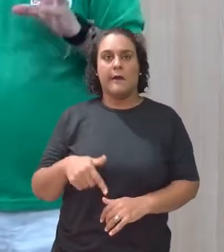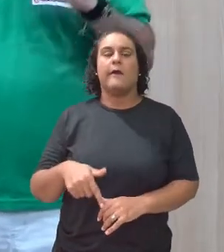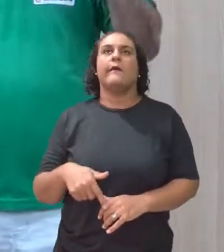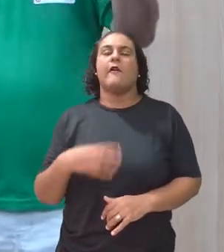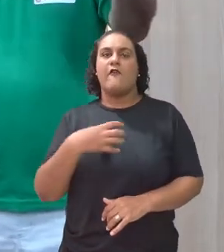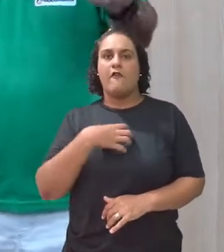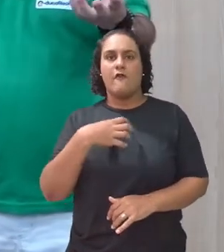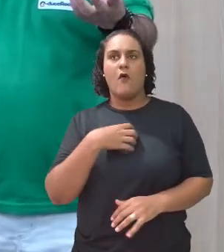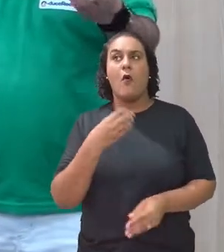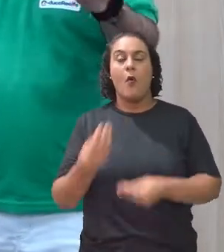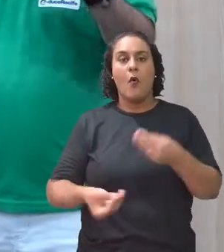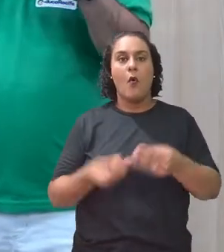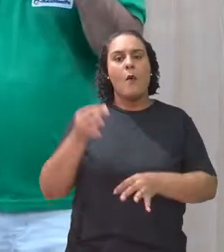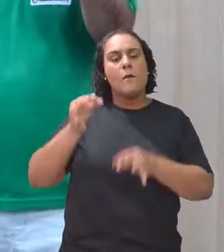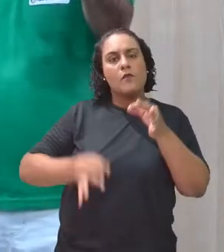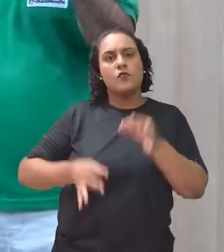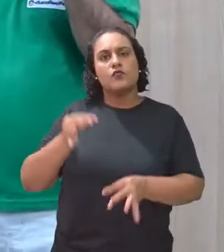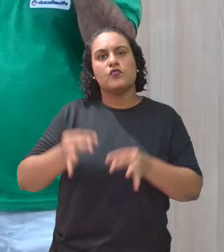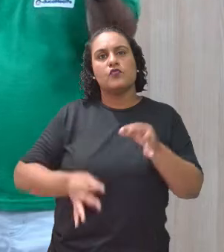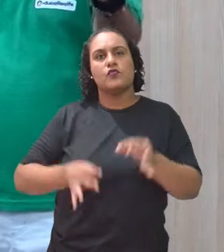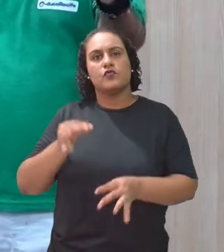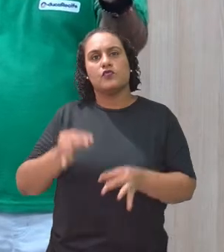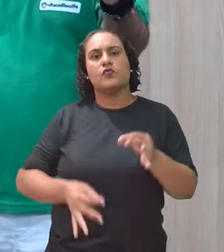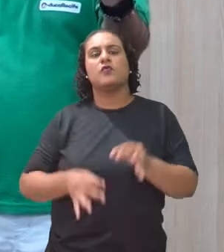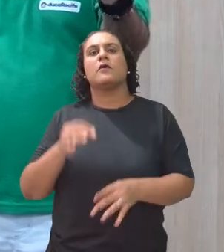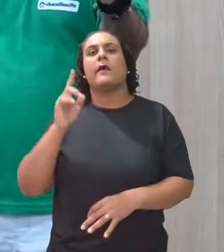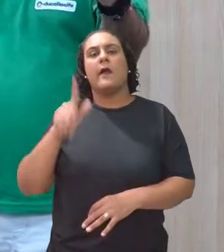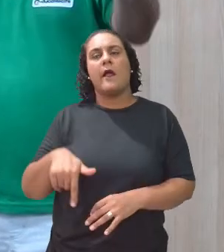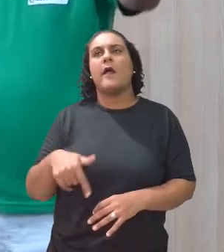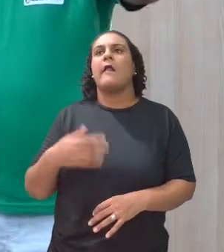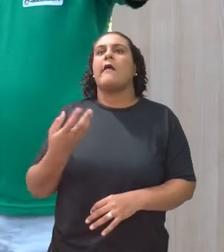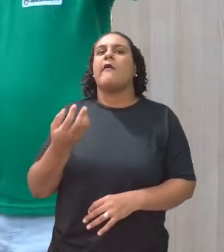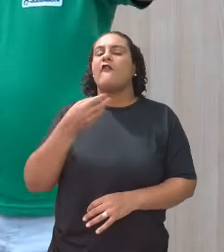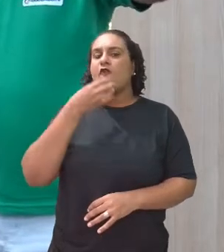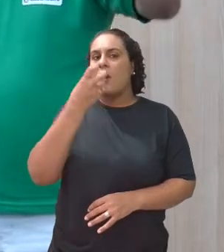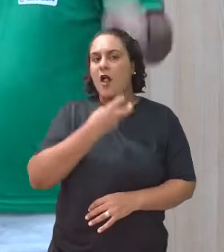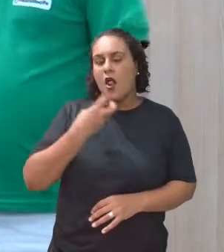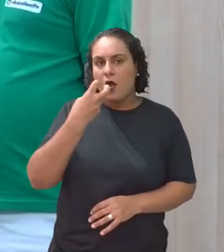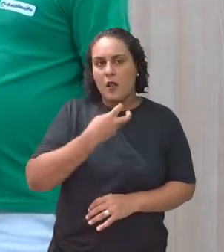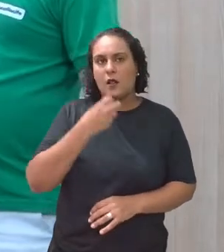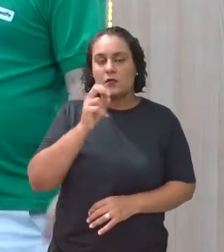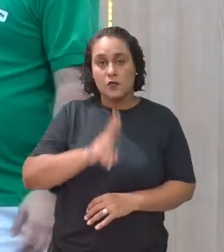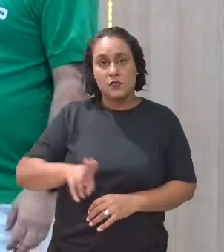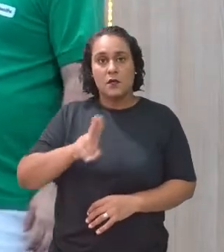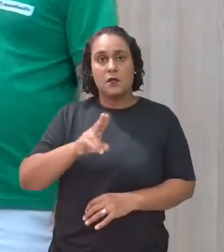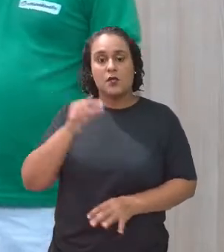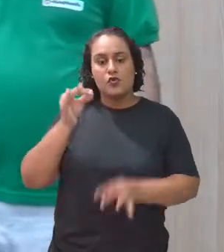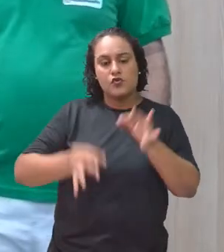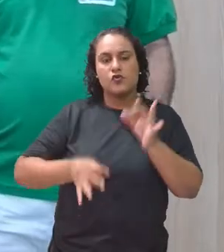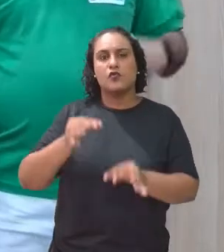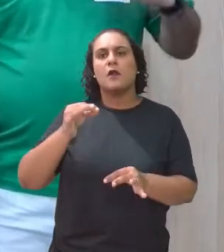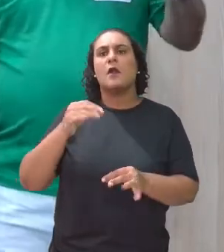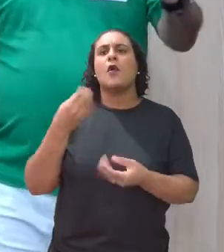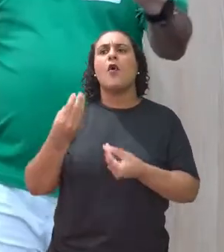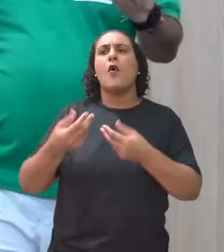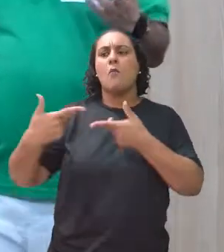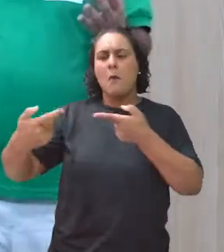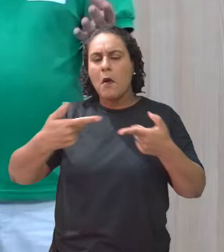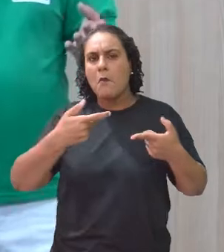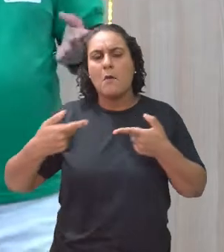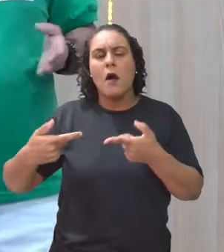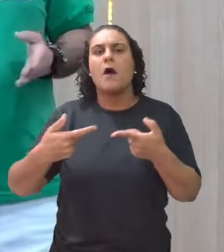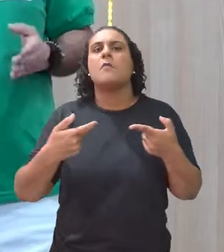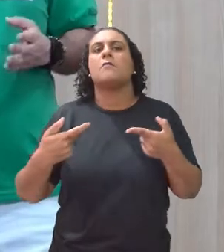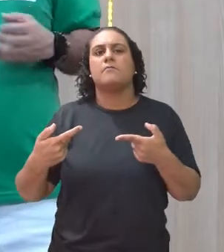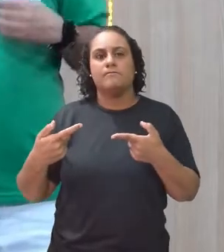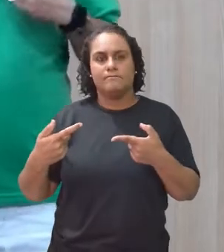A forma de como se julgar isso era transmitida na base da oralidade, e os julgamentos eram feitos por combate, em uma prática